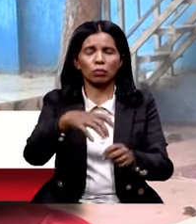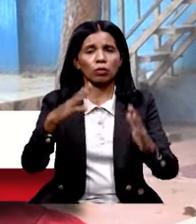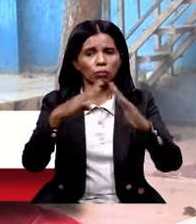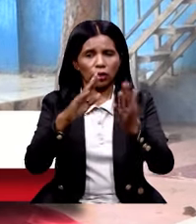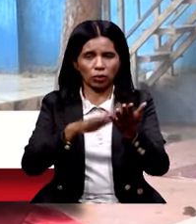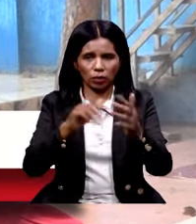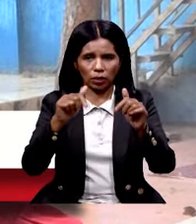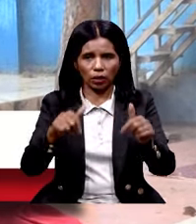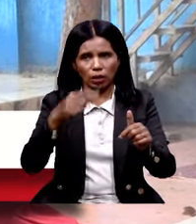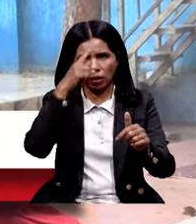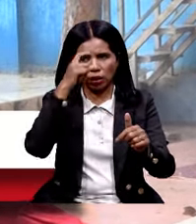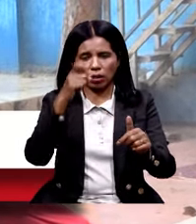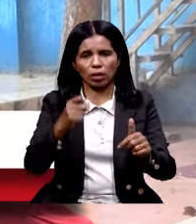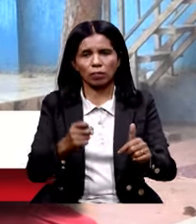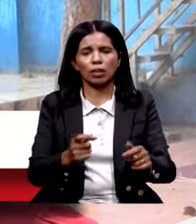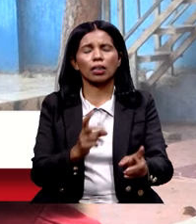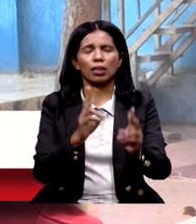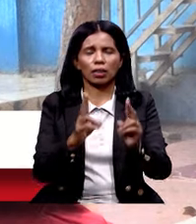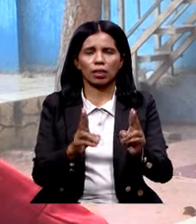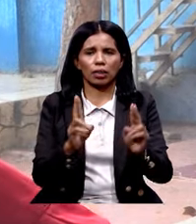tuir negociação.